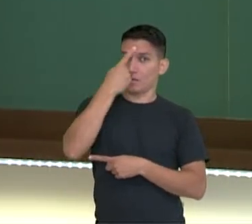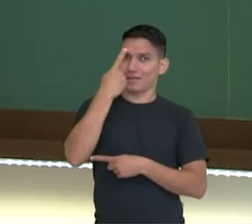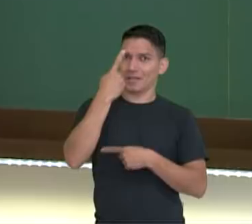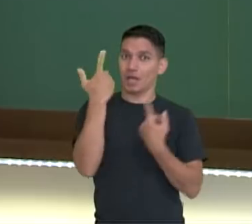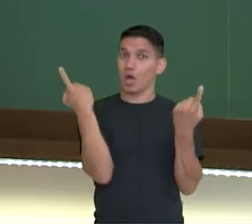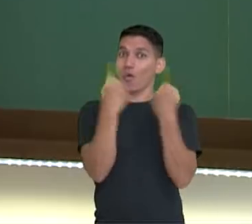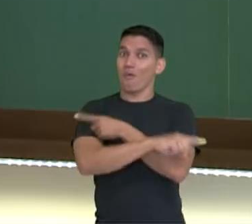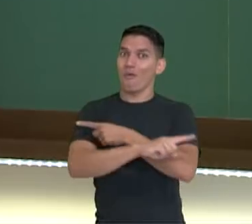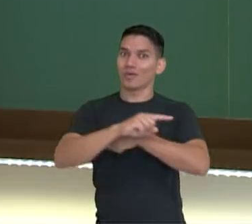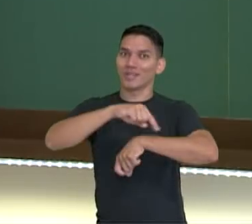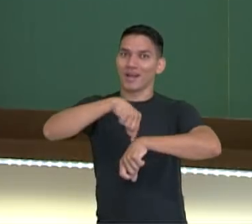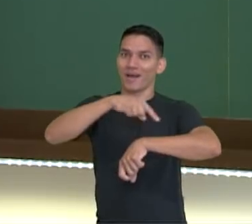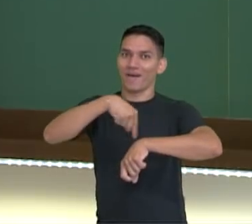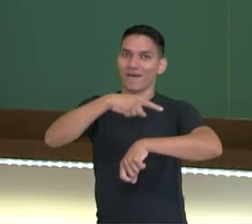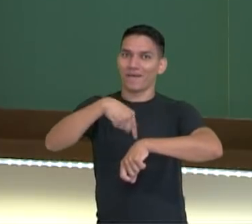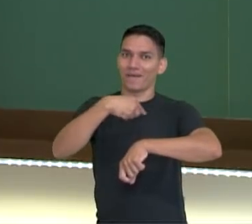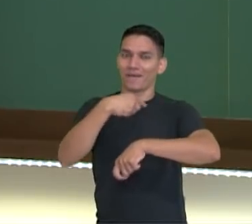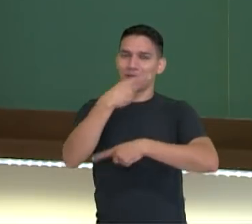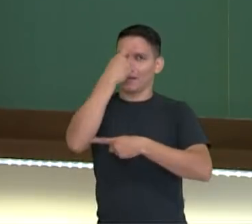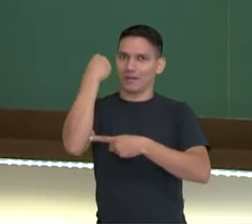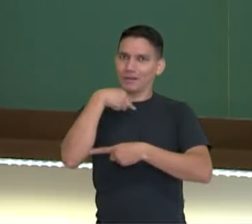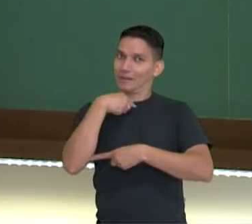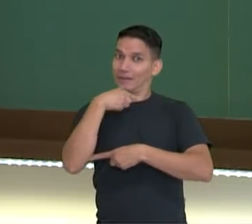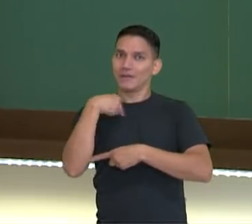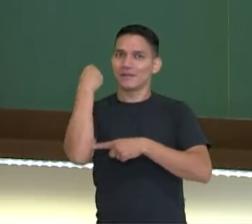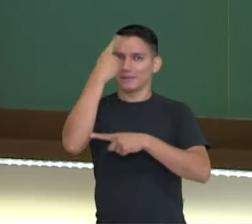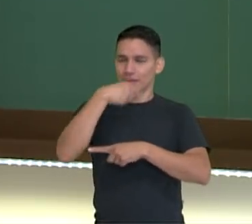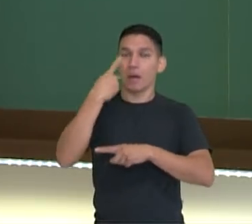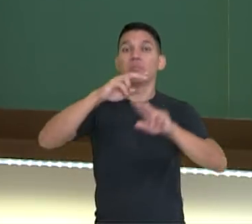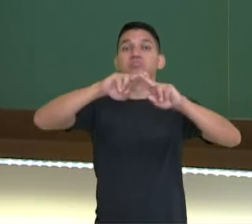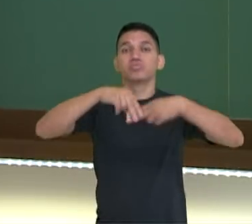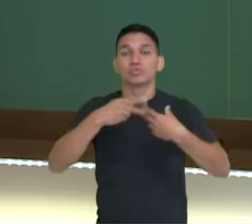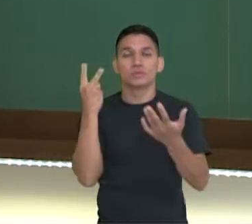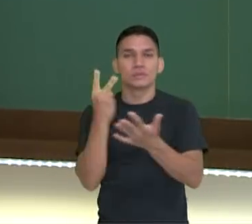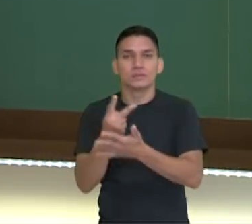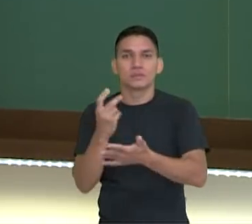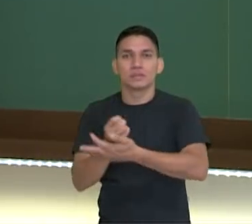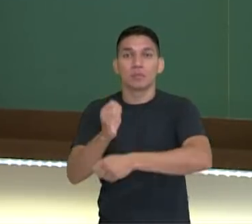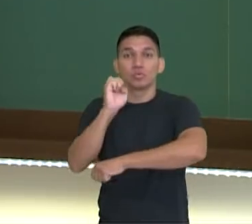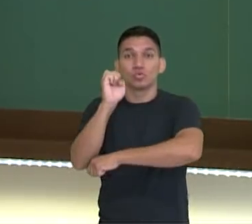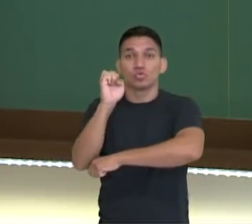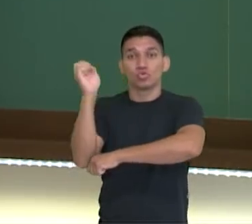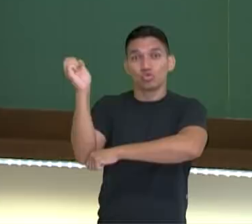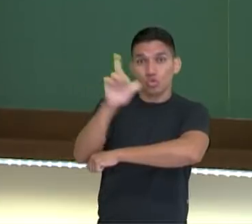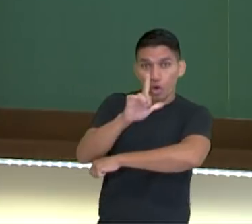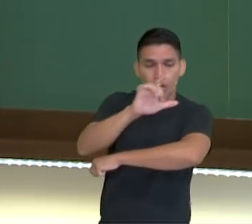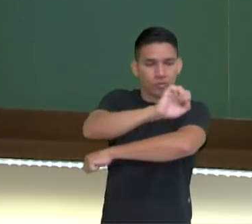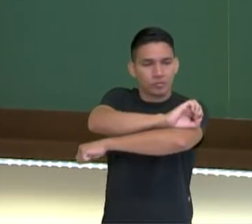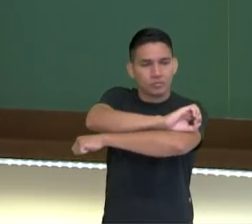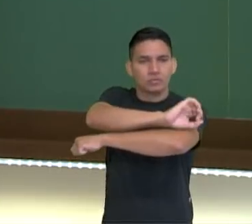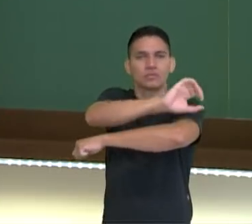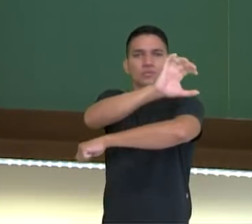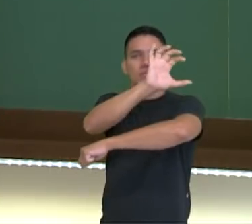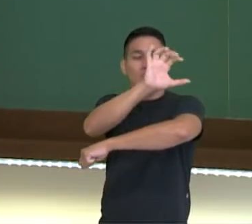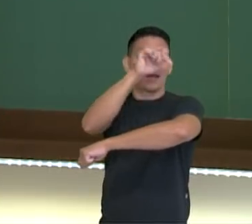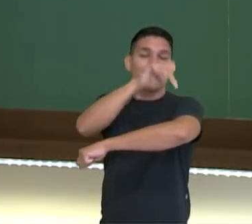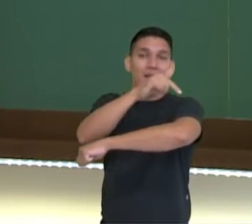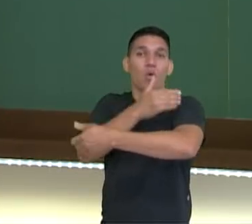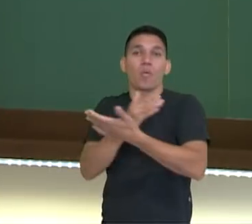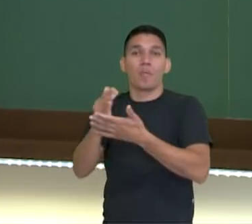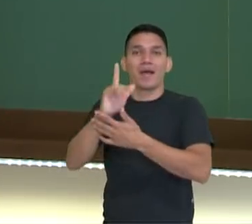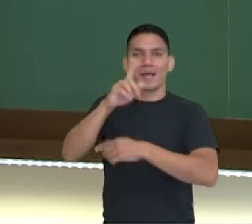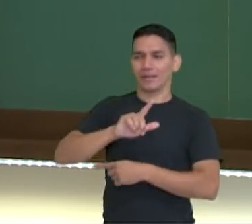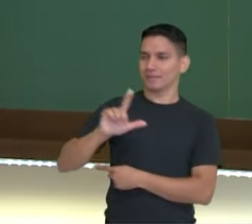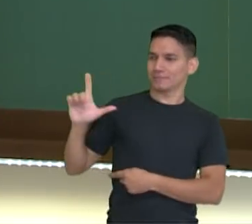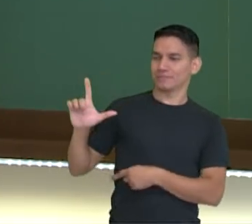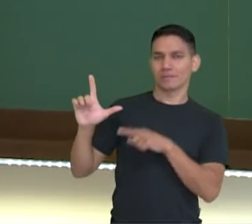sempre vai nascer na direção leste ali, estabelecendo essa característica ligada ao movimento de rotação, tá? Importante